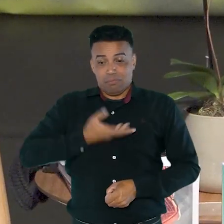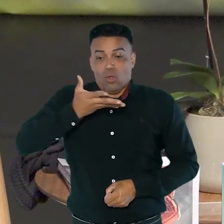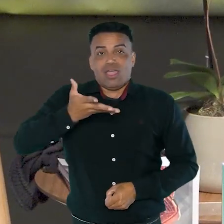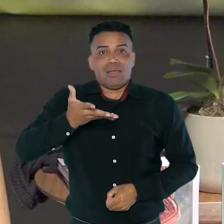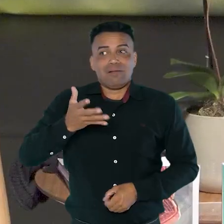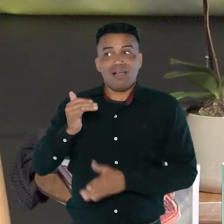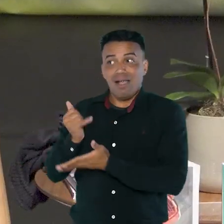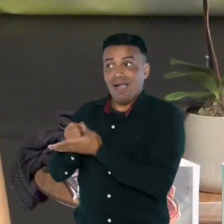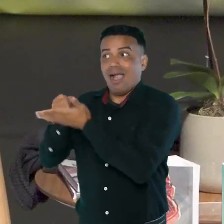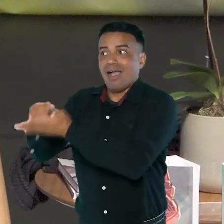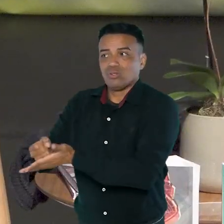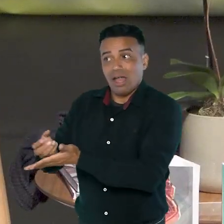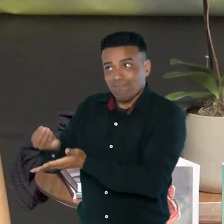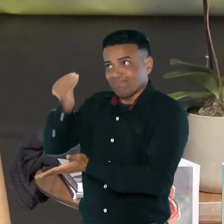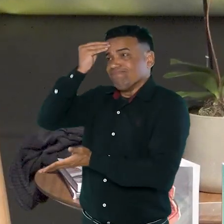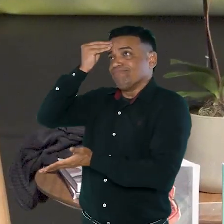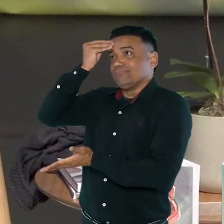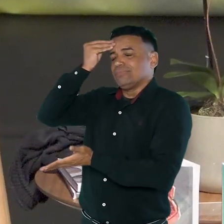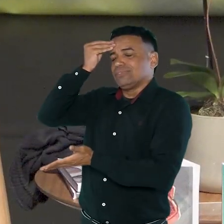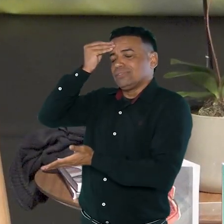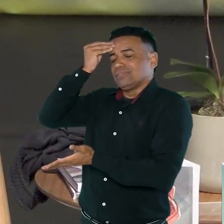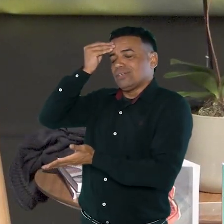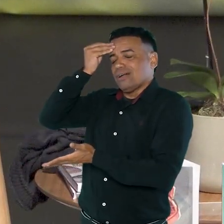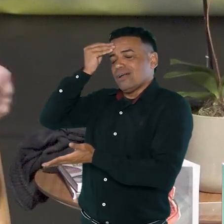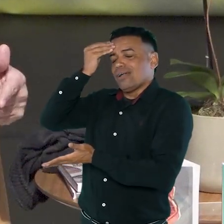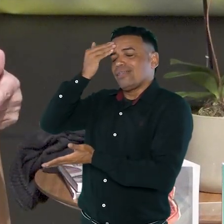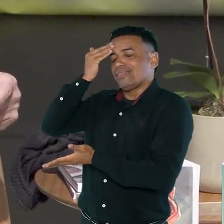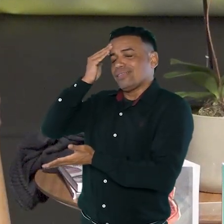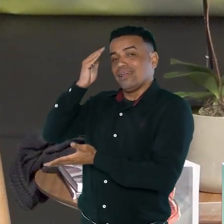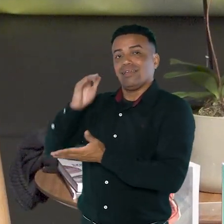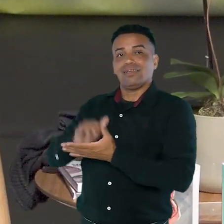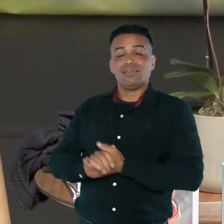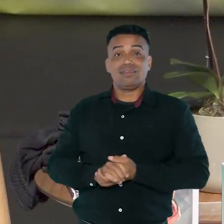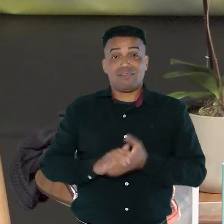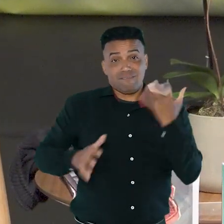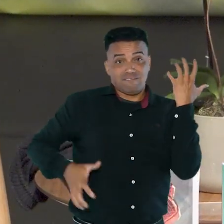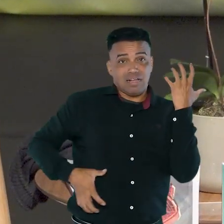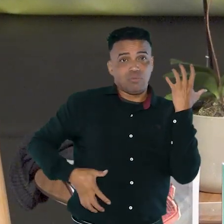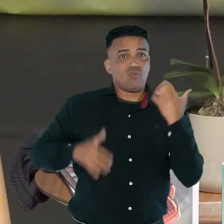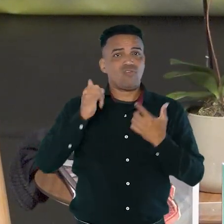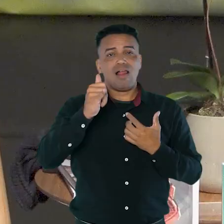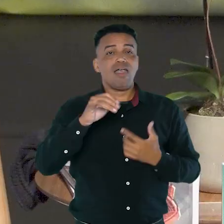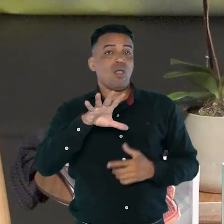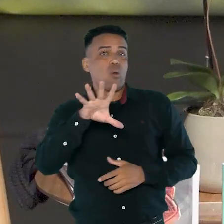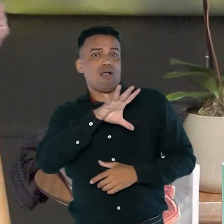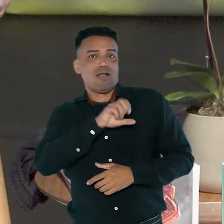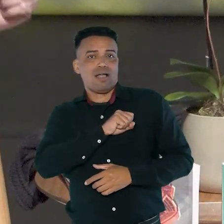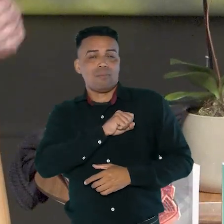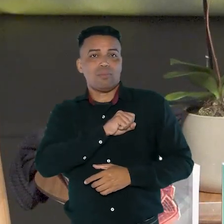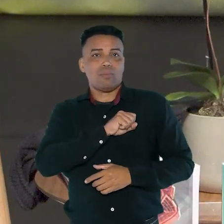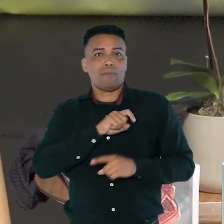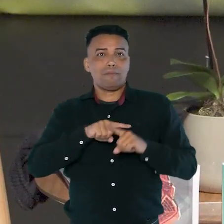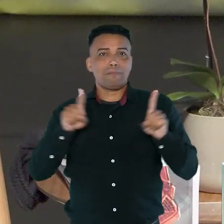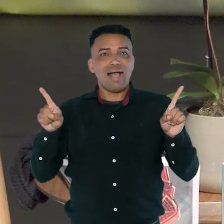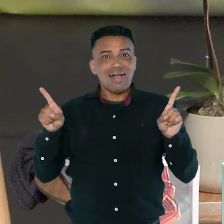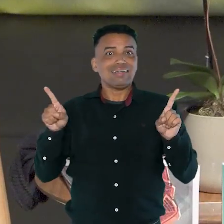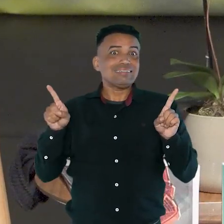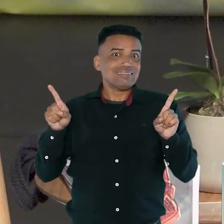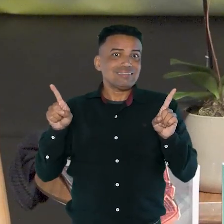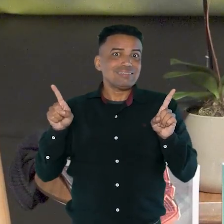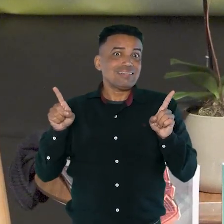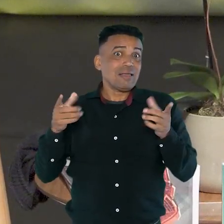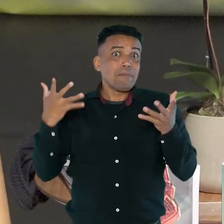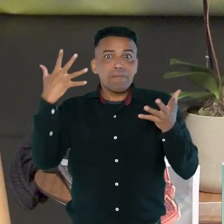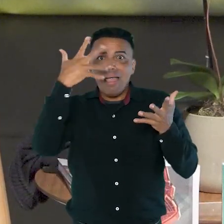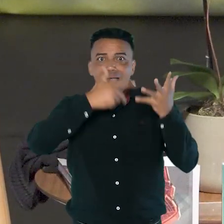ajudar ele a entender o que está acontecendo com ele. Vagabundo não diz eu te amo, mas ele manda a música do Belo para mim.